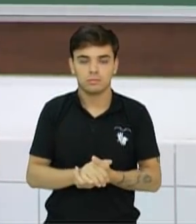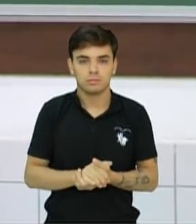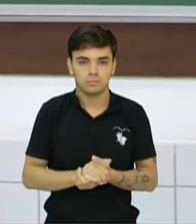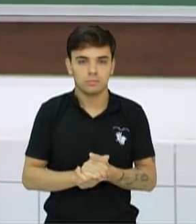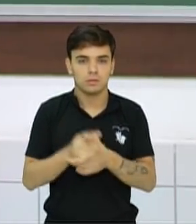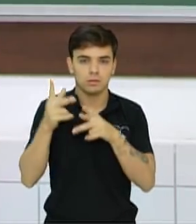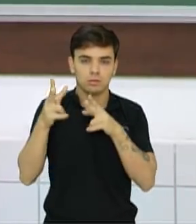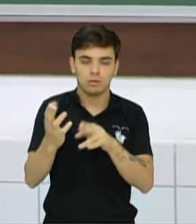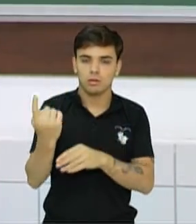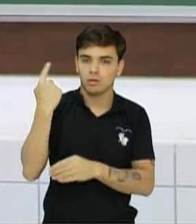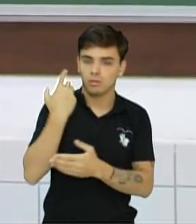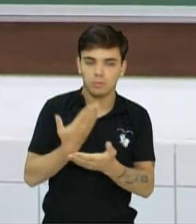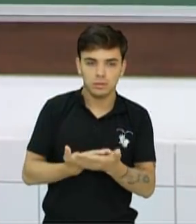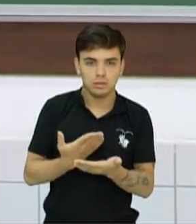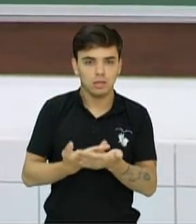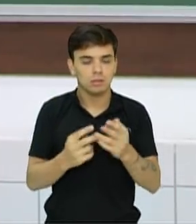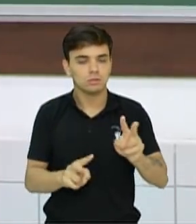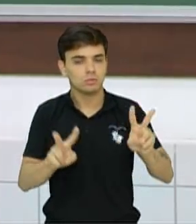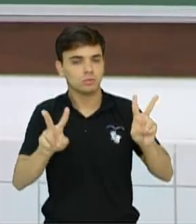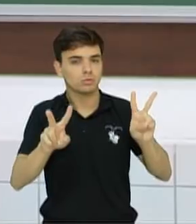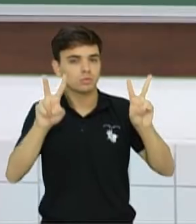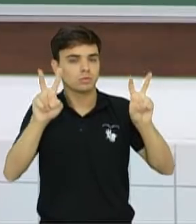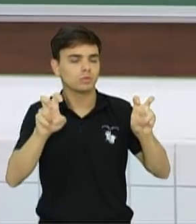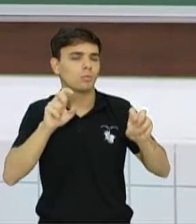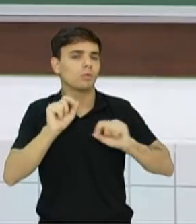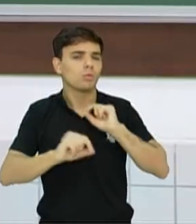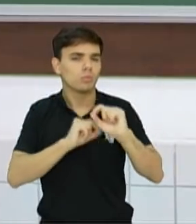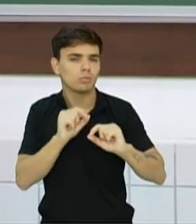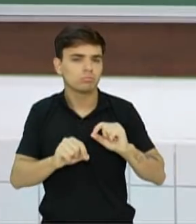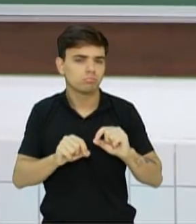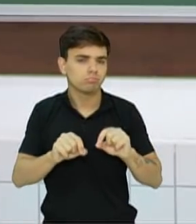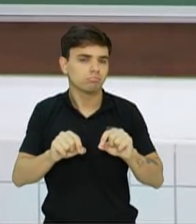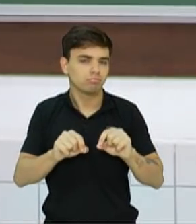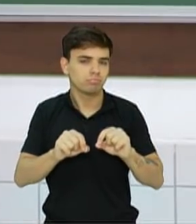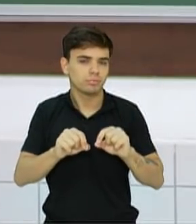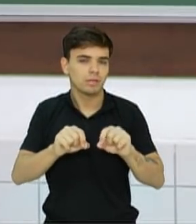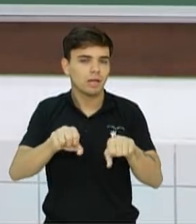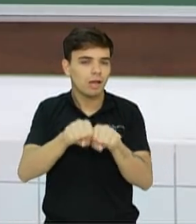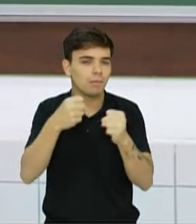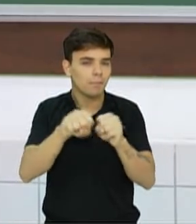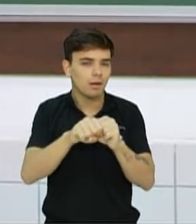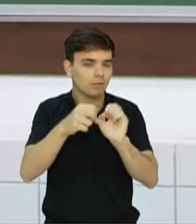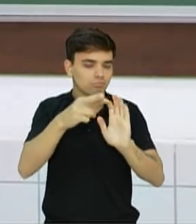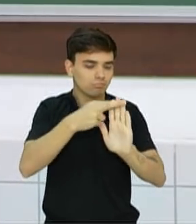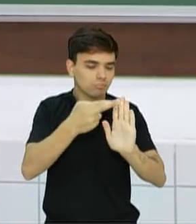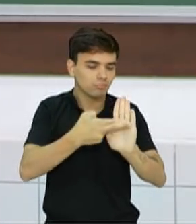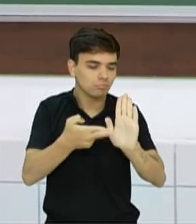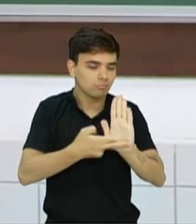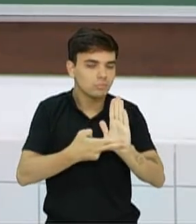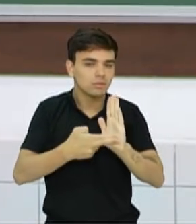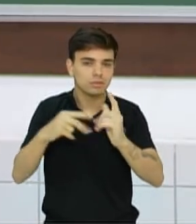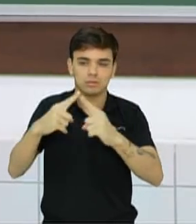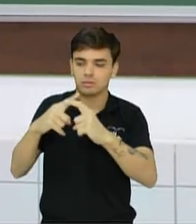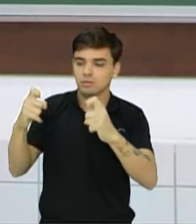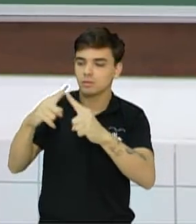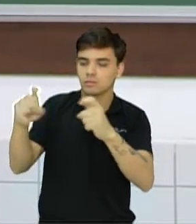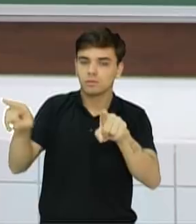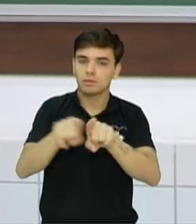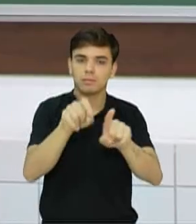as aulas anteriores, falando um pouquinho aí sobre a quebra dos padrões científicos e